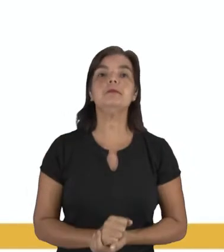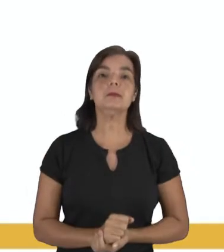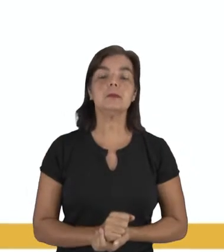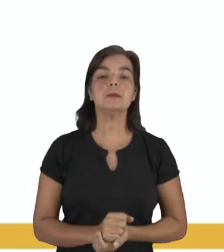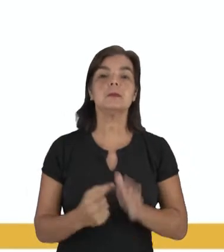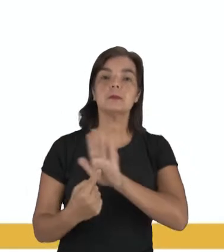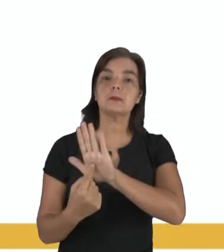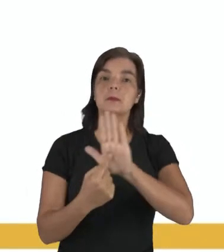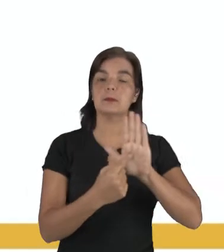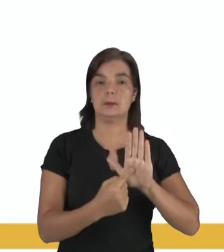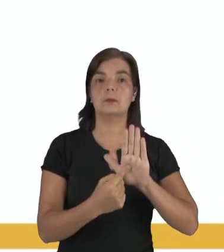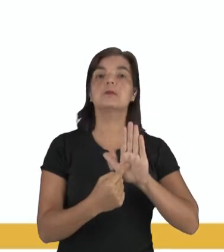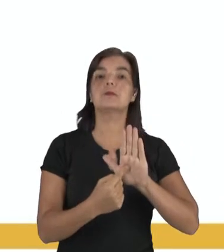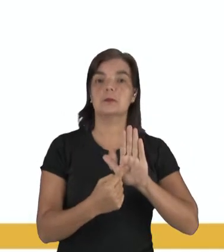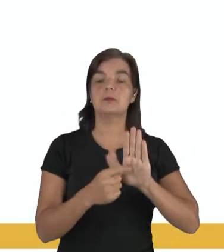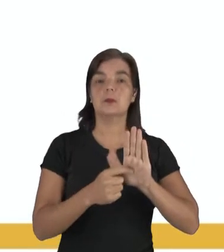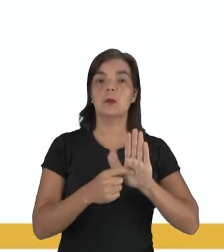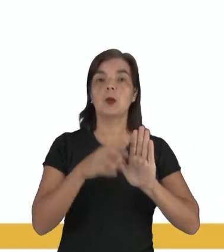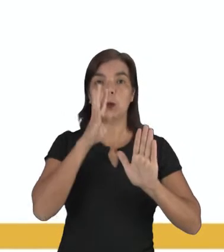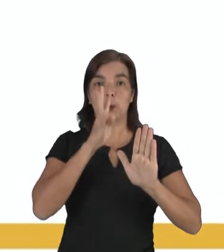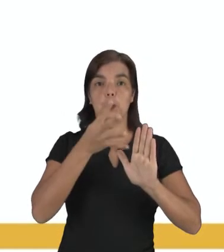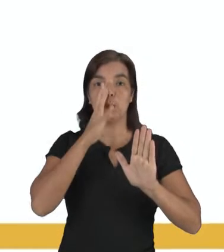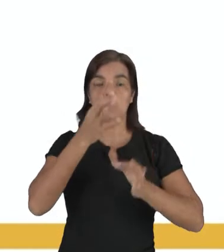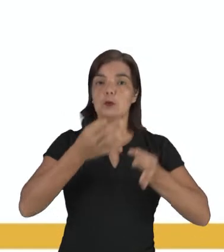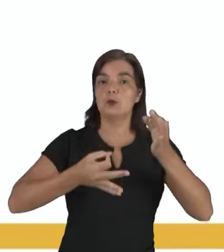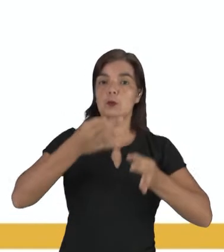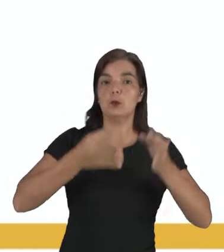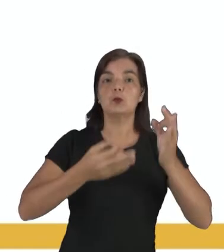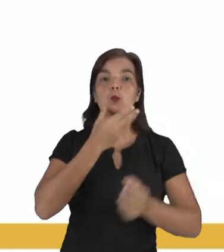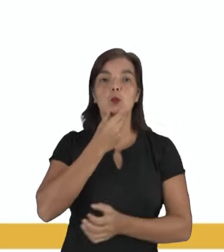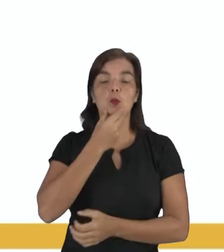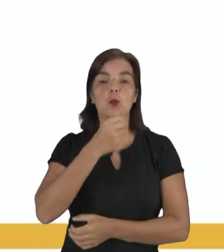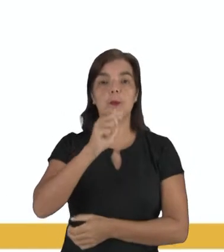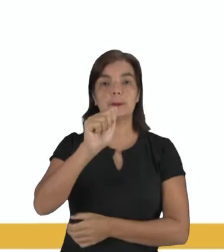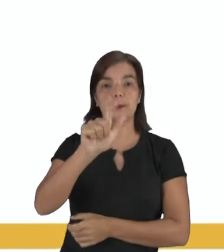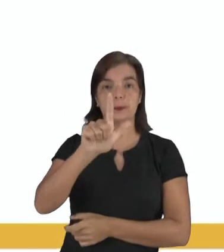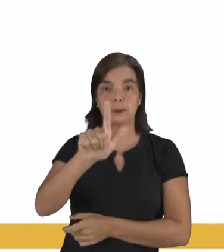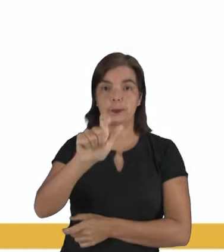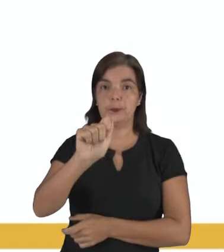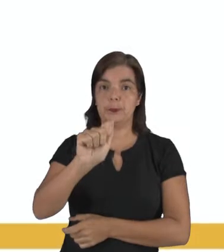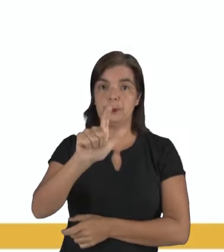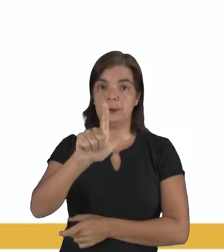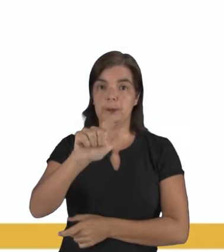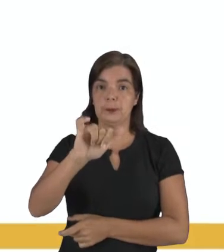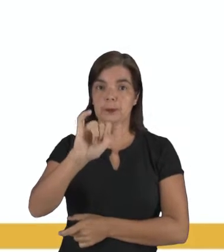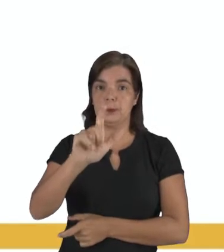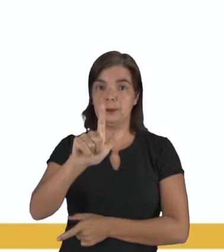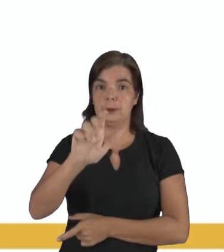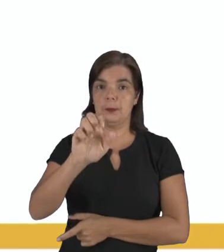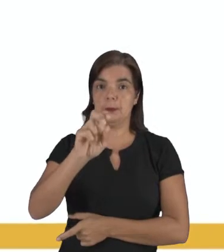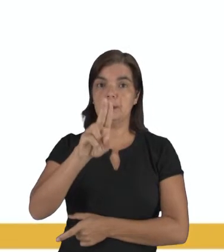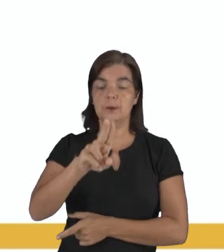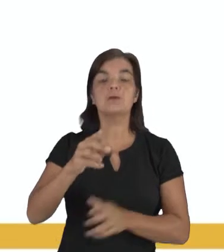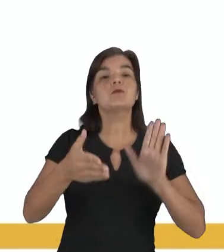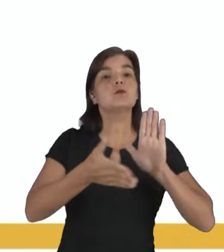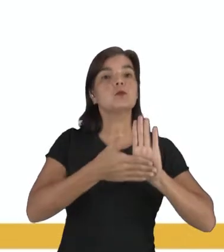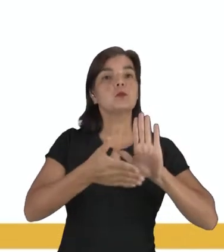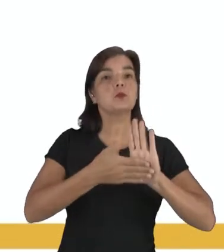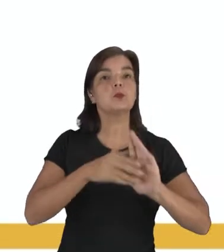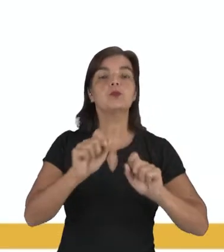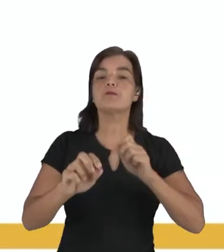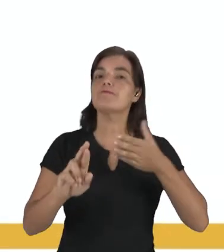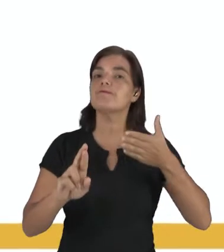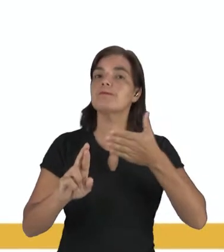uma representação, no caso do julgamento de Galileu Galilei, né? Então, a propósito, ela